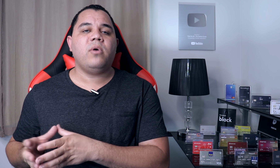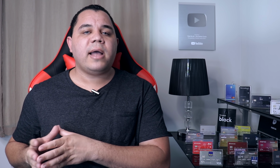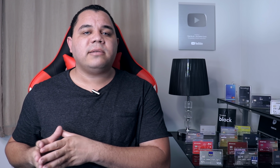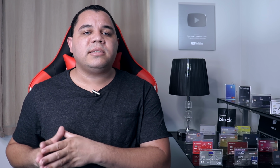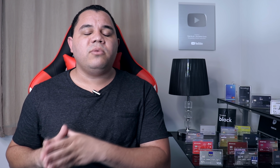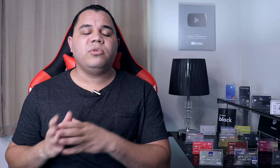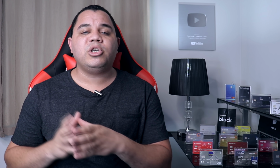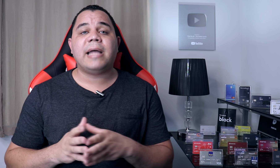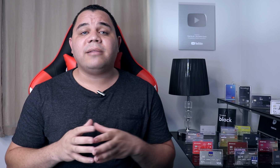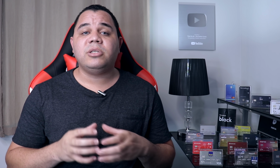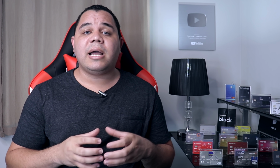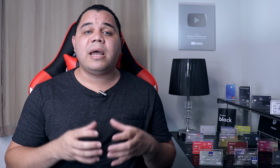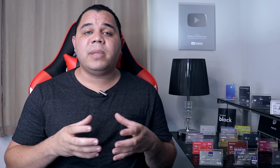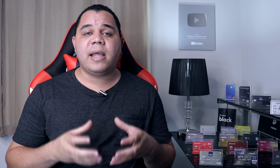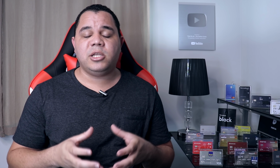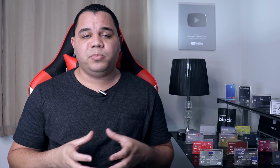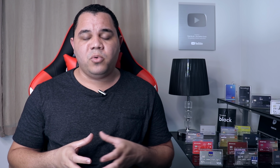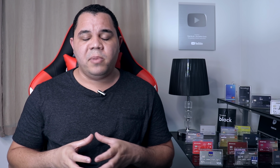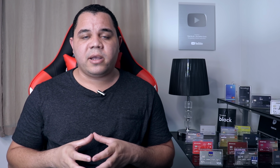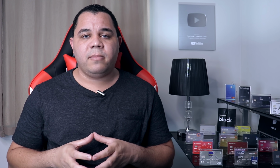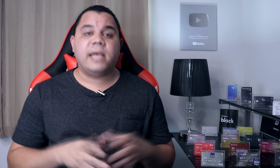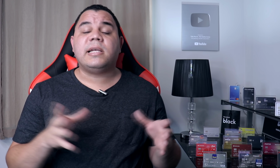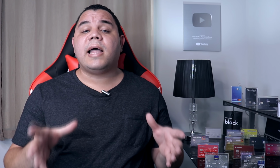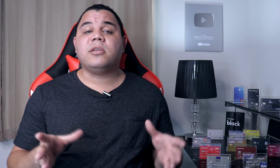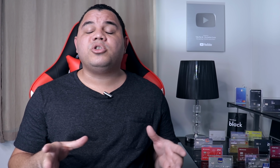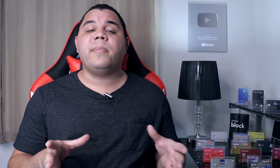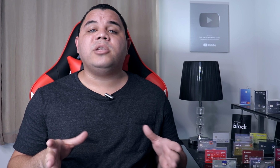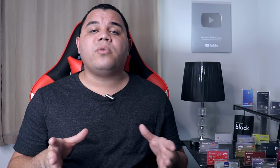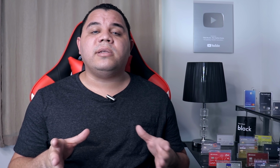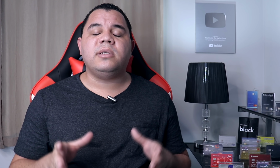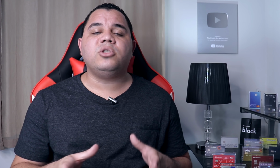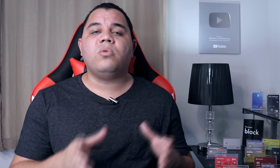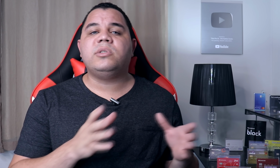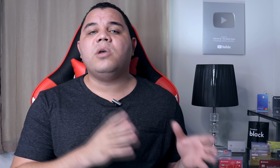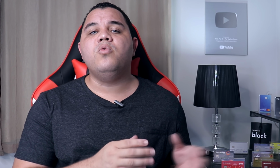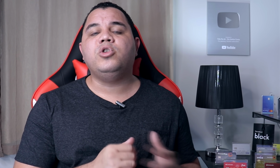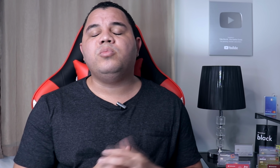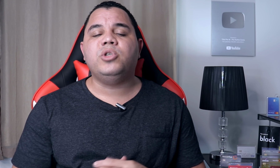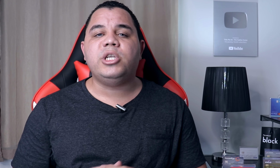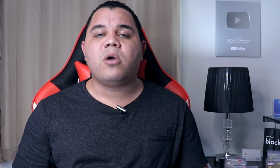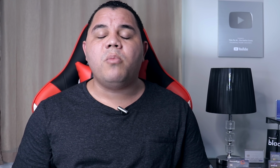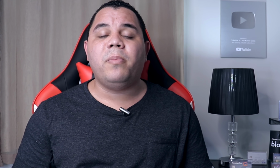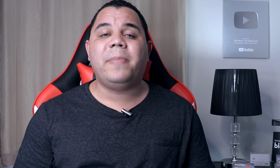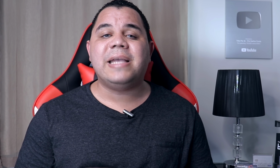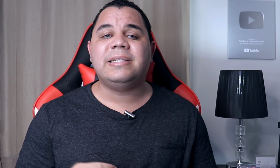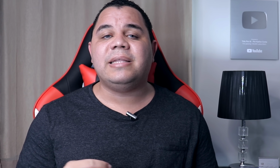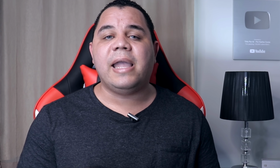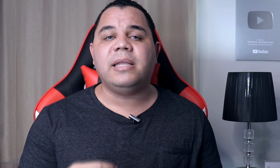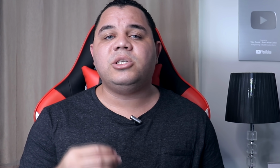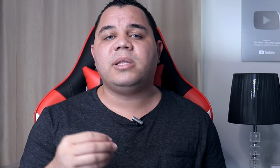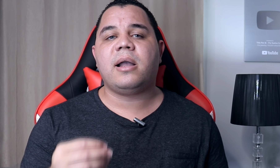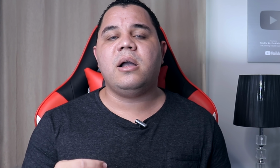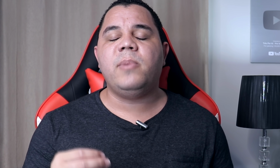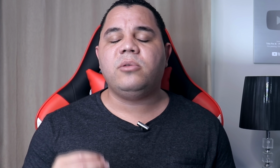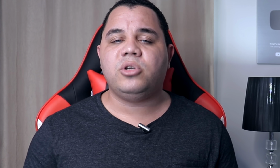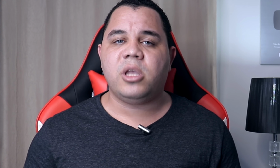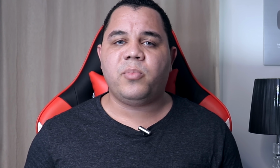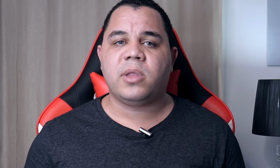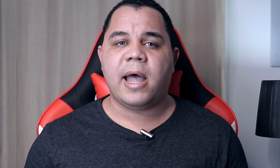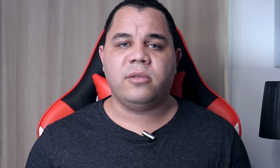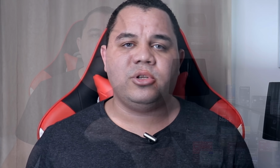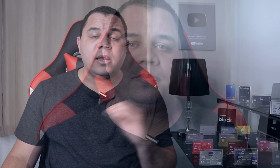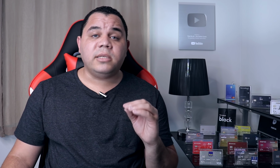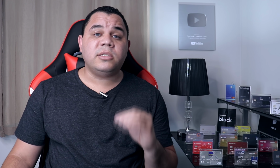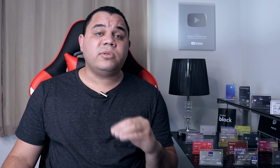ou a prorrogação do estado de calamidade pública. E essa data justamente coincide com o seu último dia como presidente da Câmara